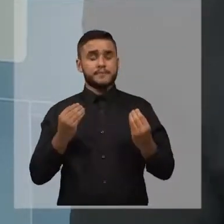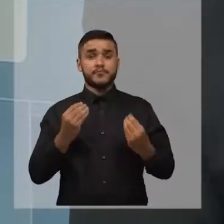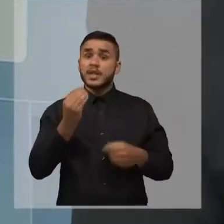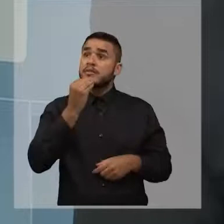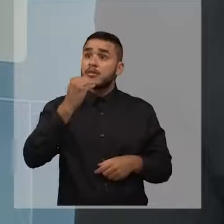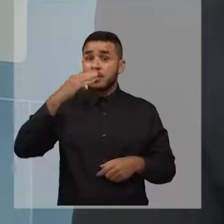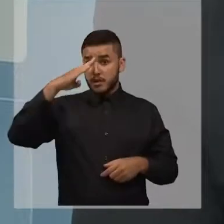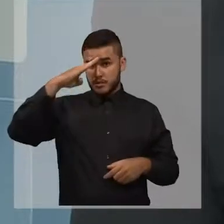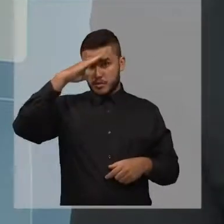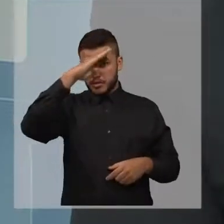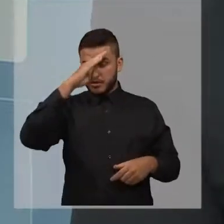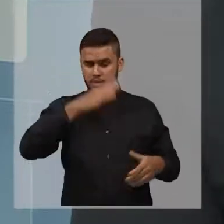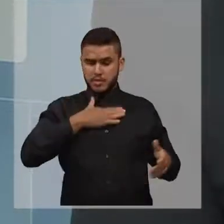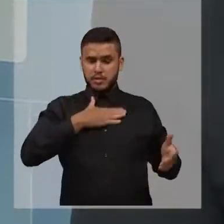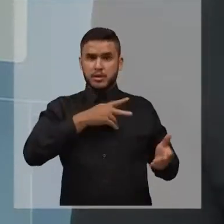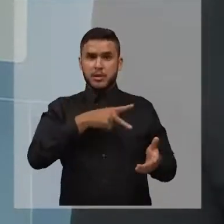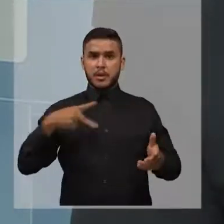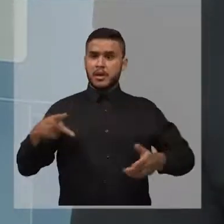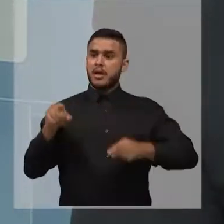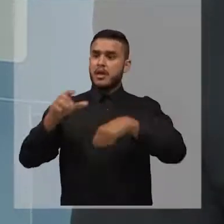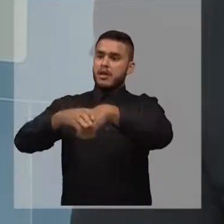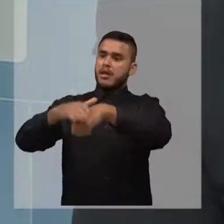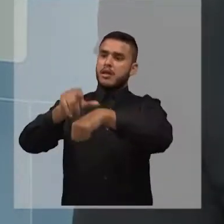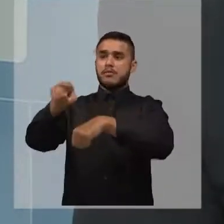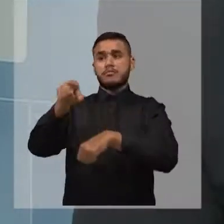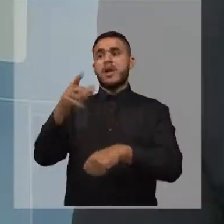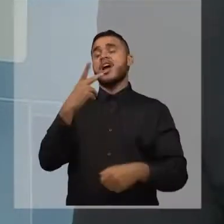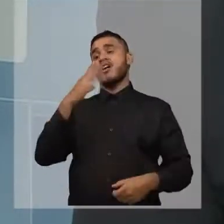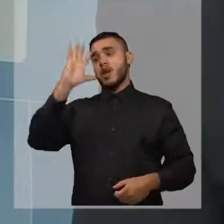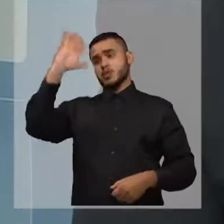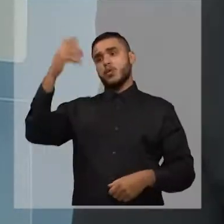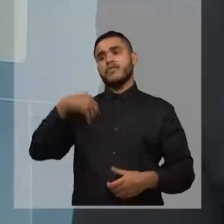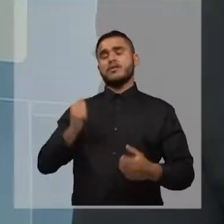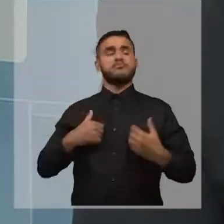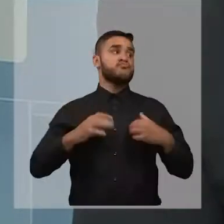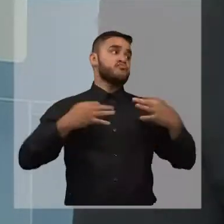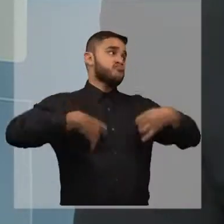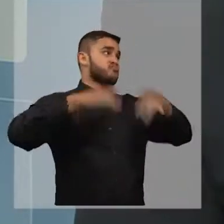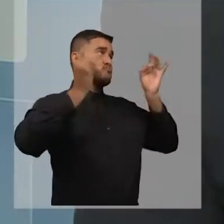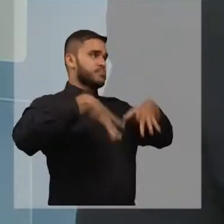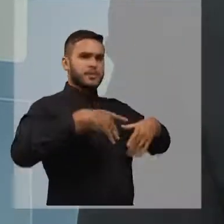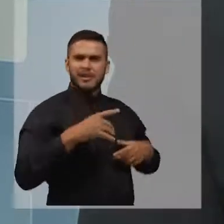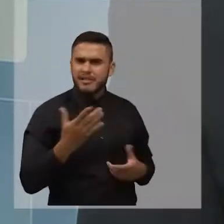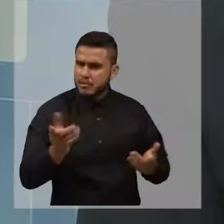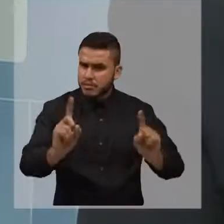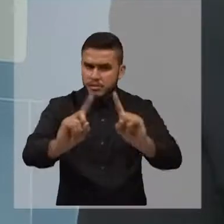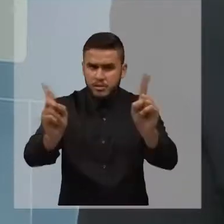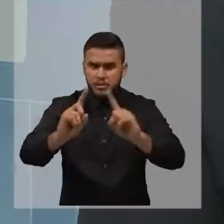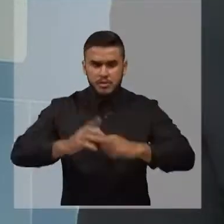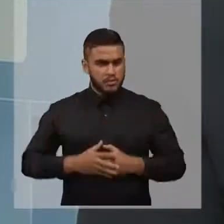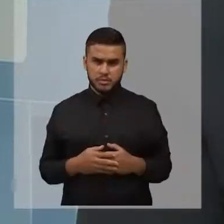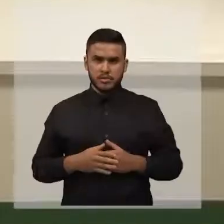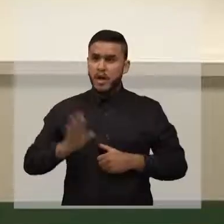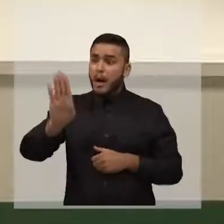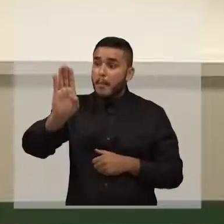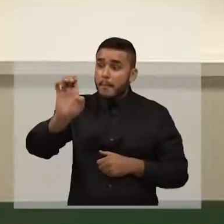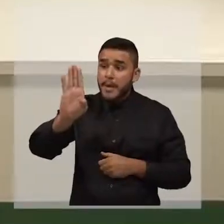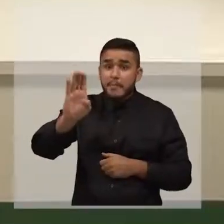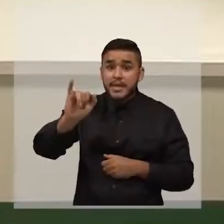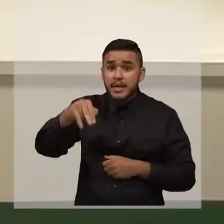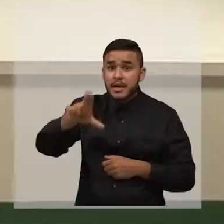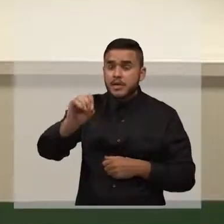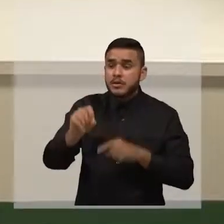não tem que esperar que ninguém se demita, Luiz. O Bibiano nasceu secretário-geral da presidência? Não. Ele